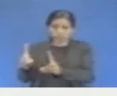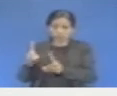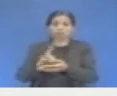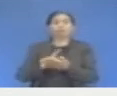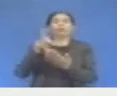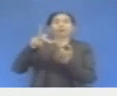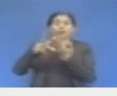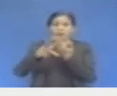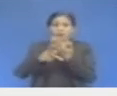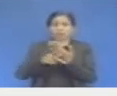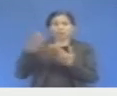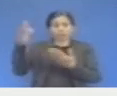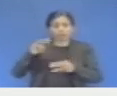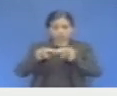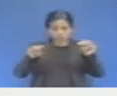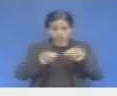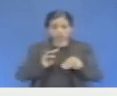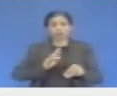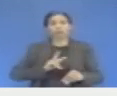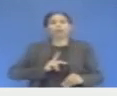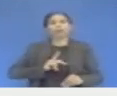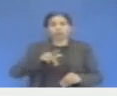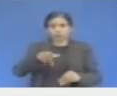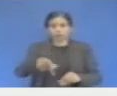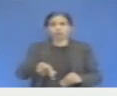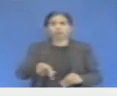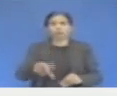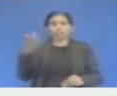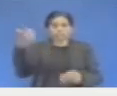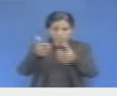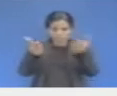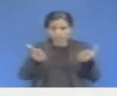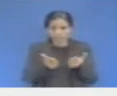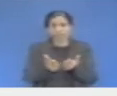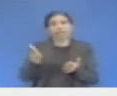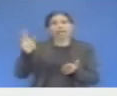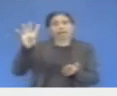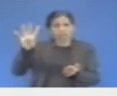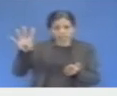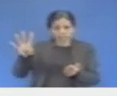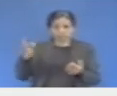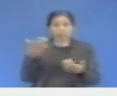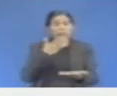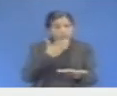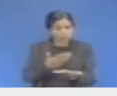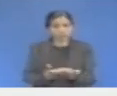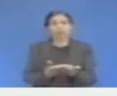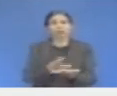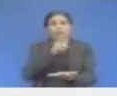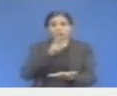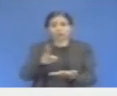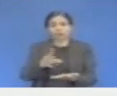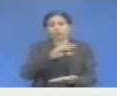município Lauten iha aldeia hat nebe mak sucesso tebes e no mos iha modelo